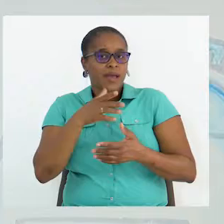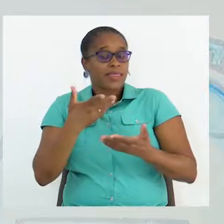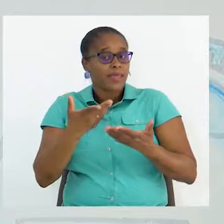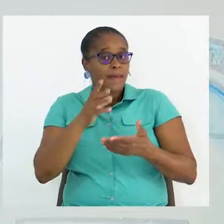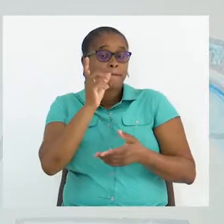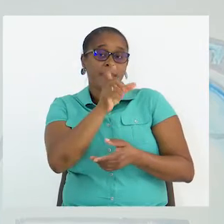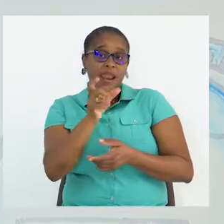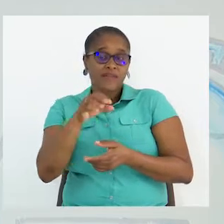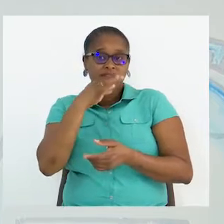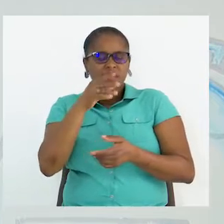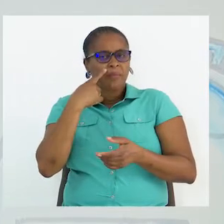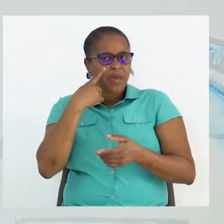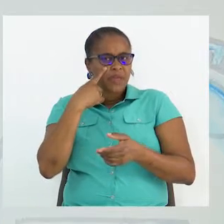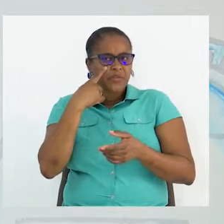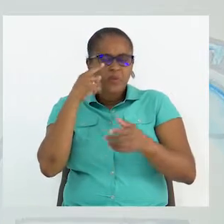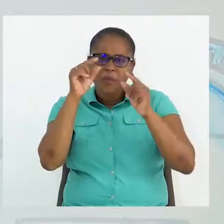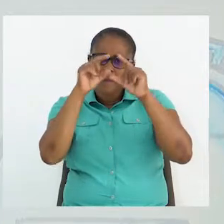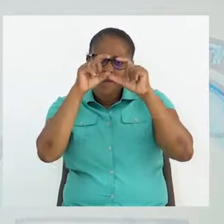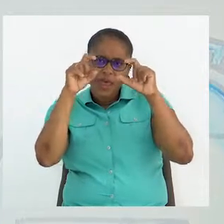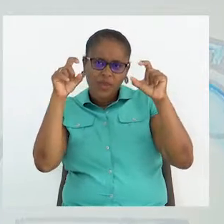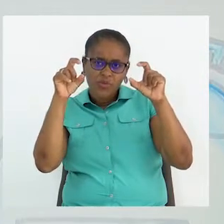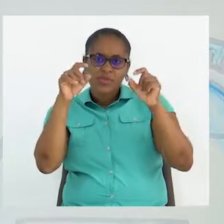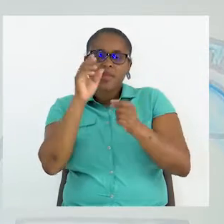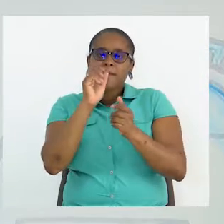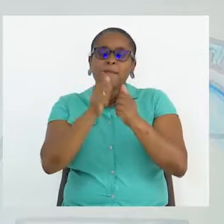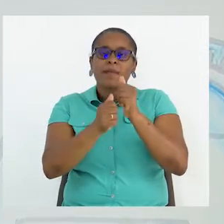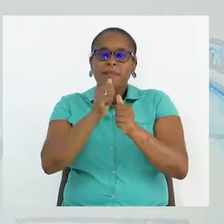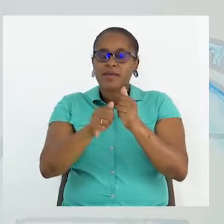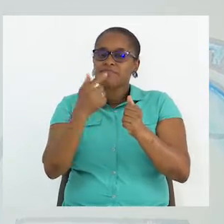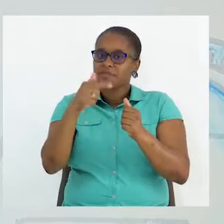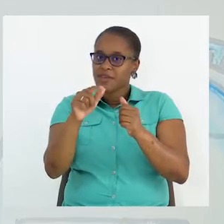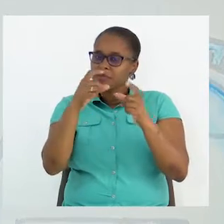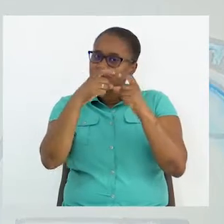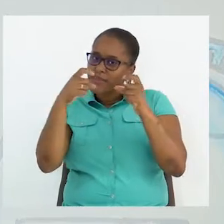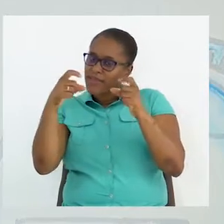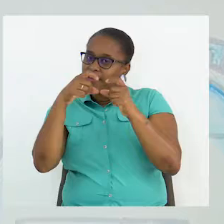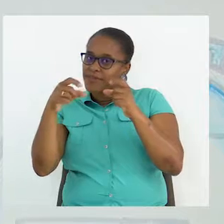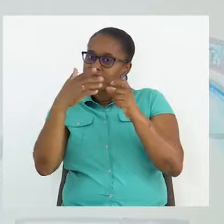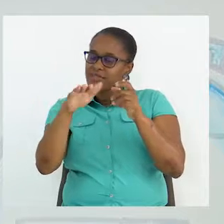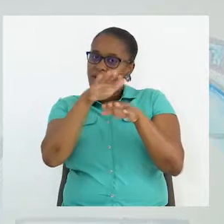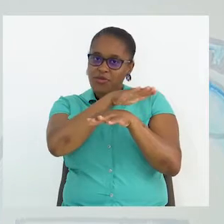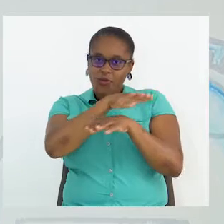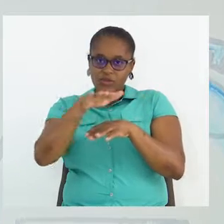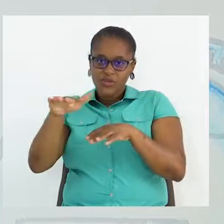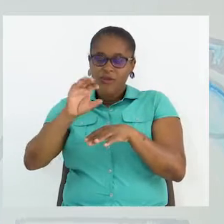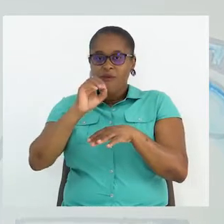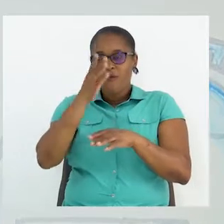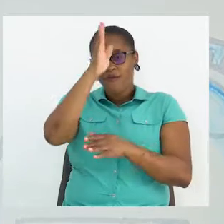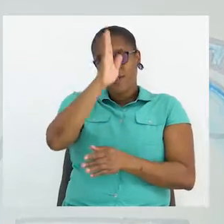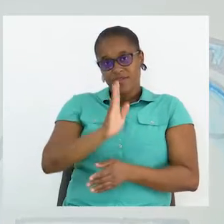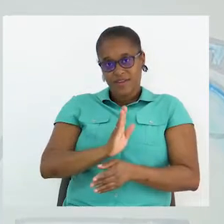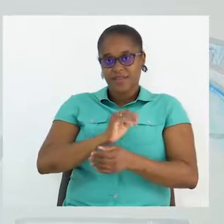uma tira de papel, certo? Tira, temos tira, está no sentido horizontal ou